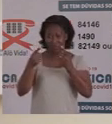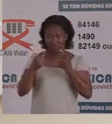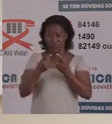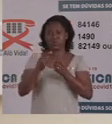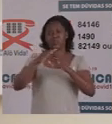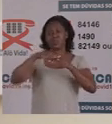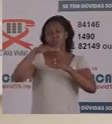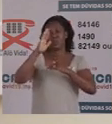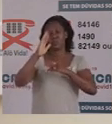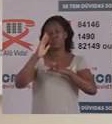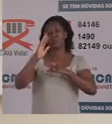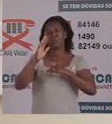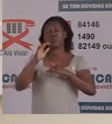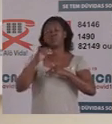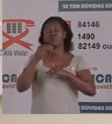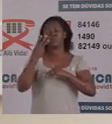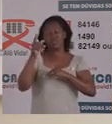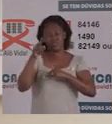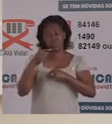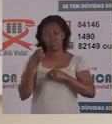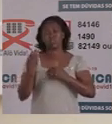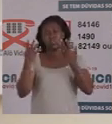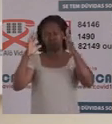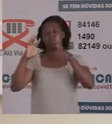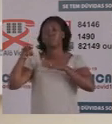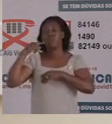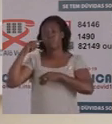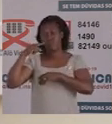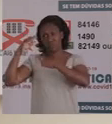3/4, estão no acampamento em Afungi.